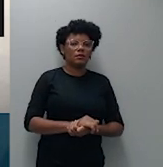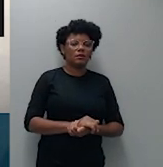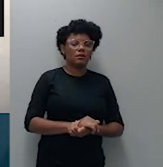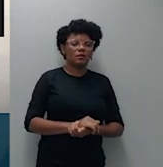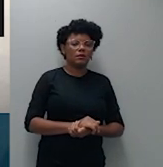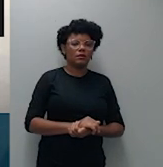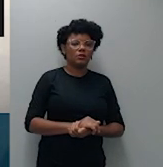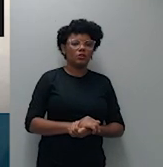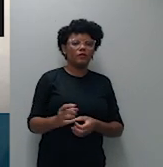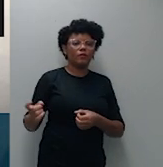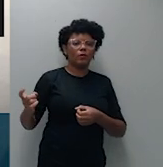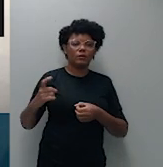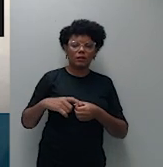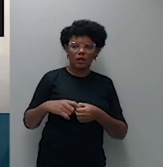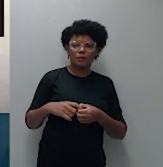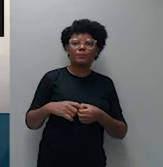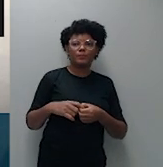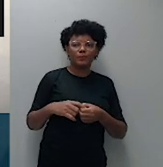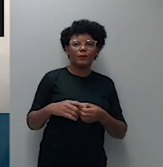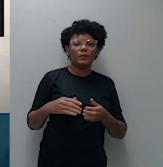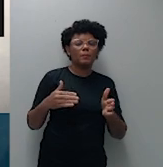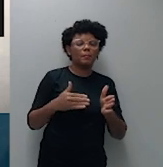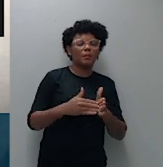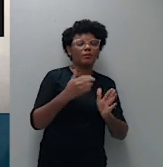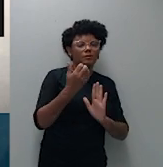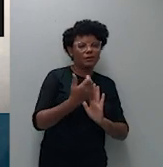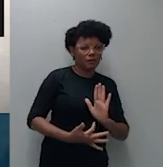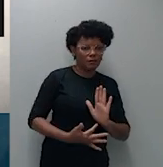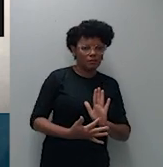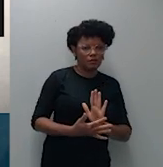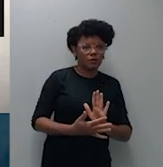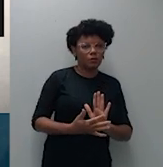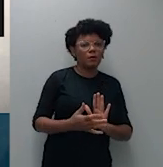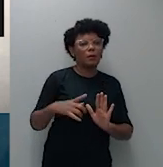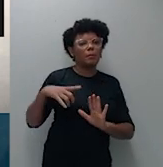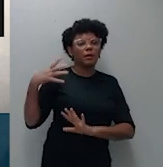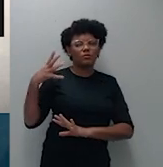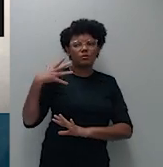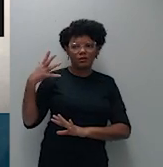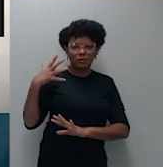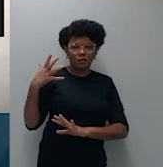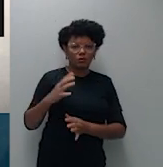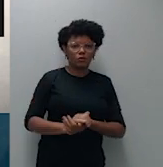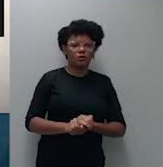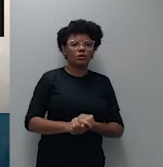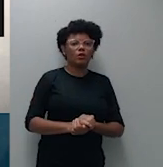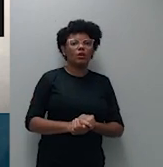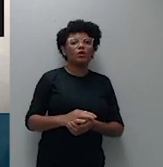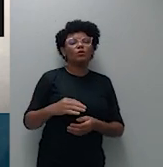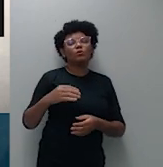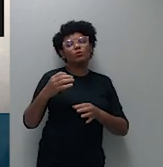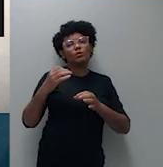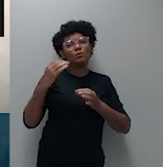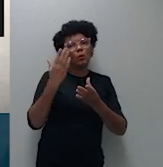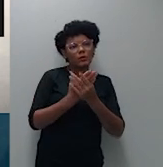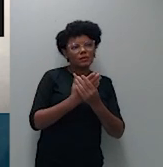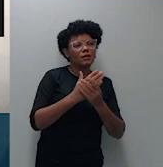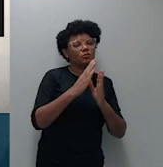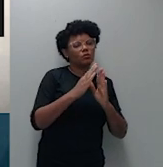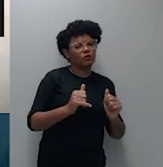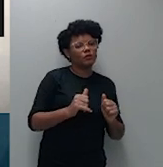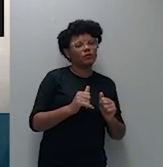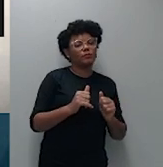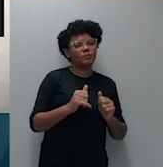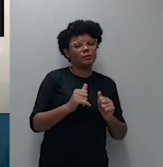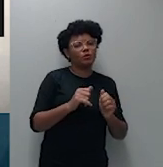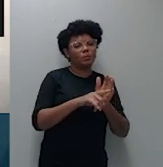antes de retomar de declaração para Assis tentações orais dos processos de